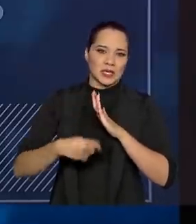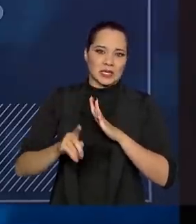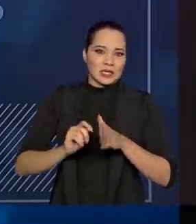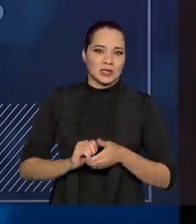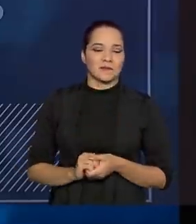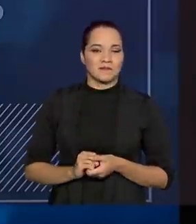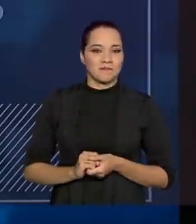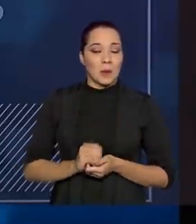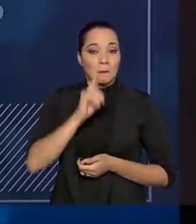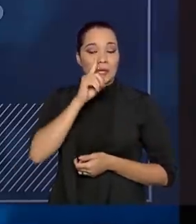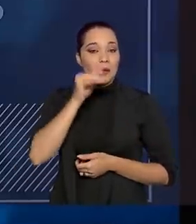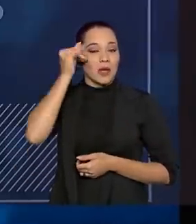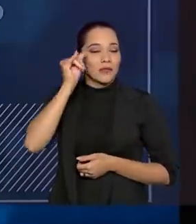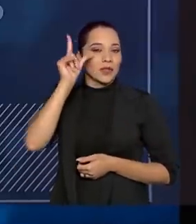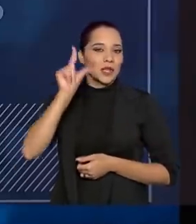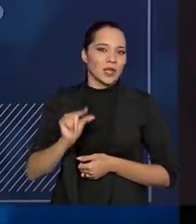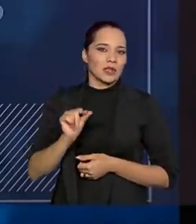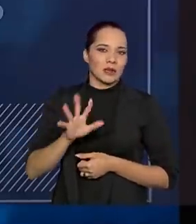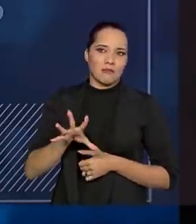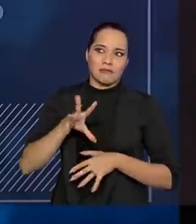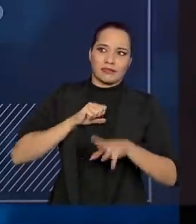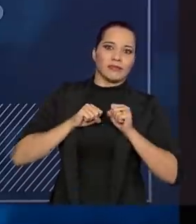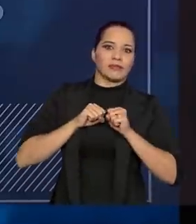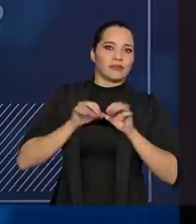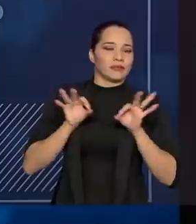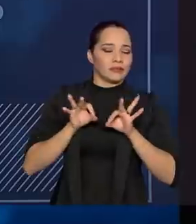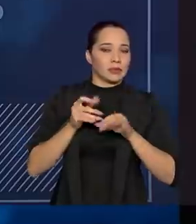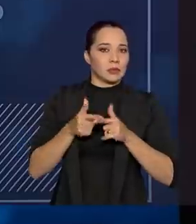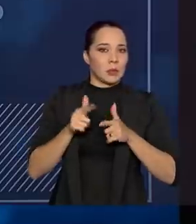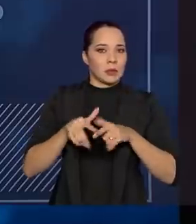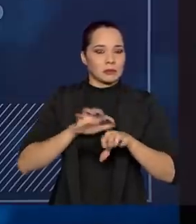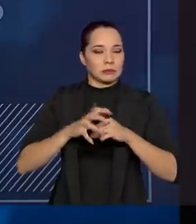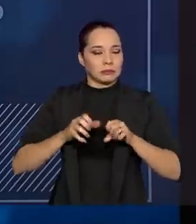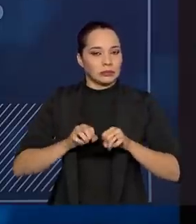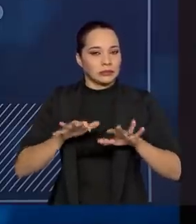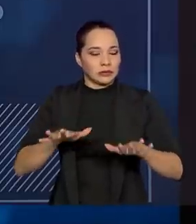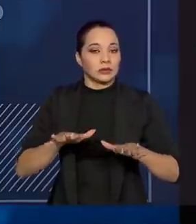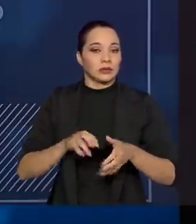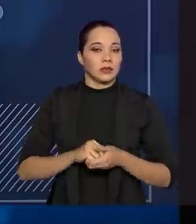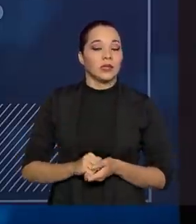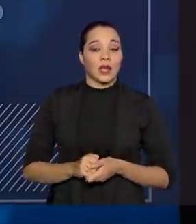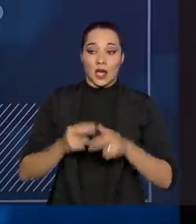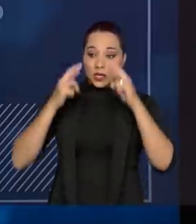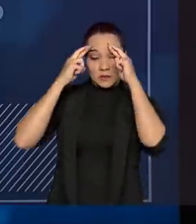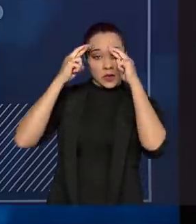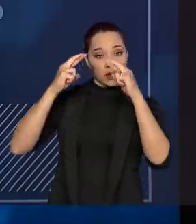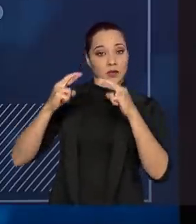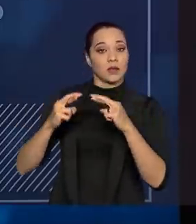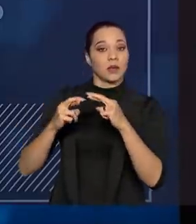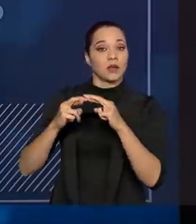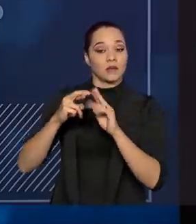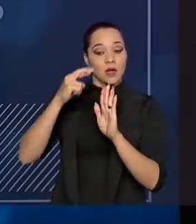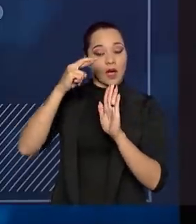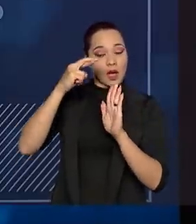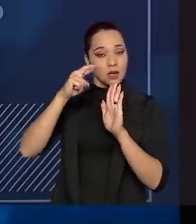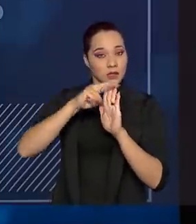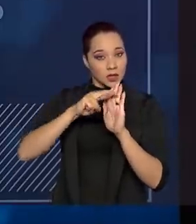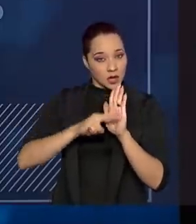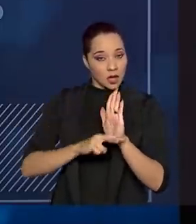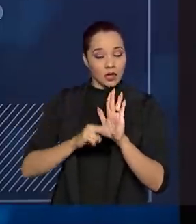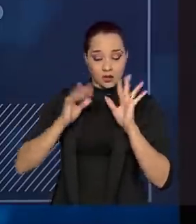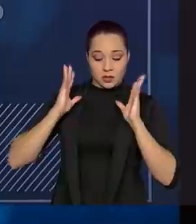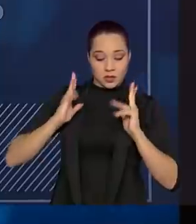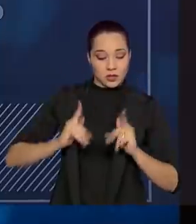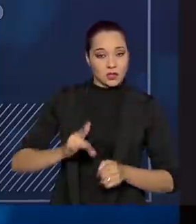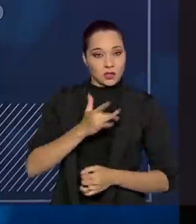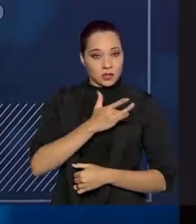expor ao coronavírus, essa questão da pandemia, respeitando justamente as regras e medidas